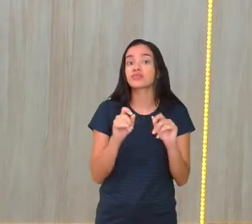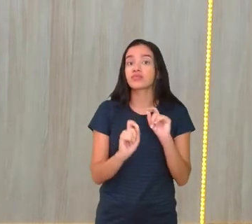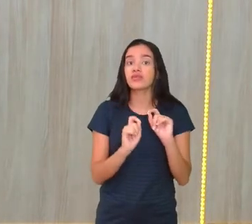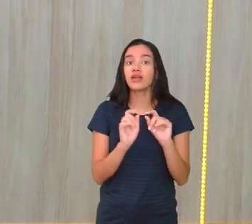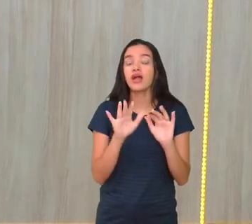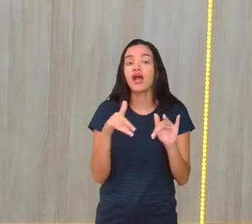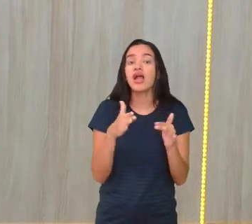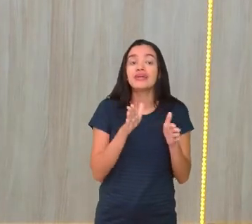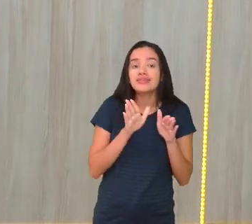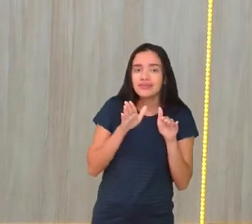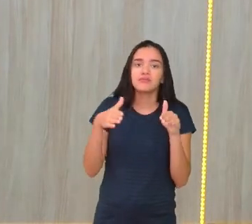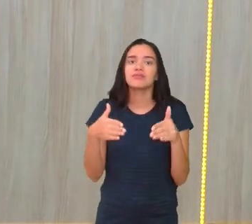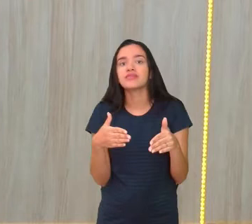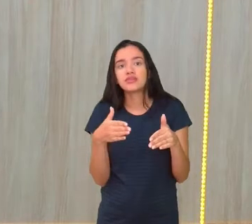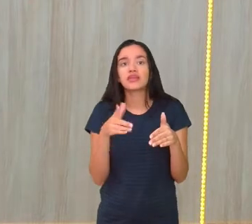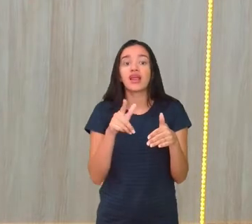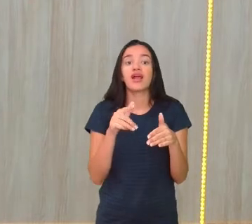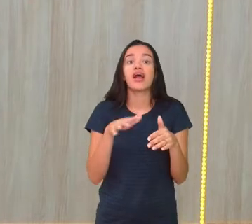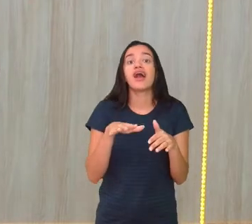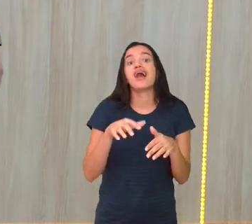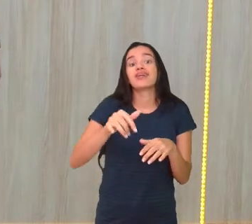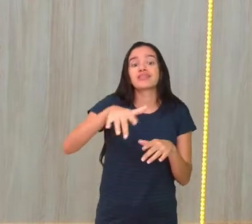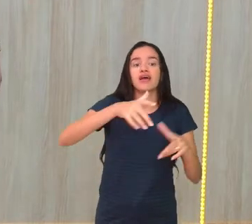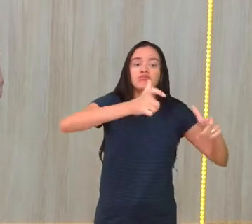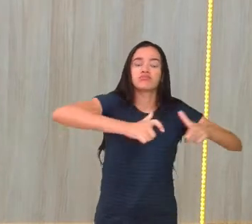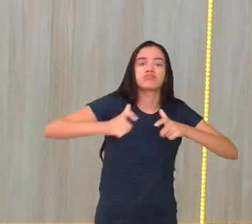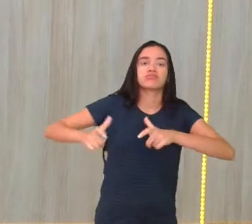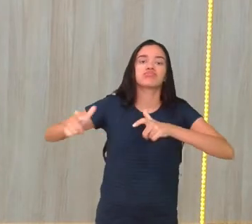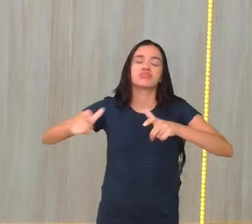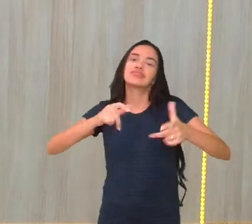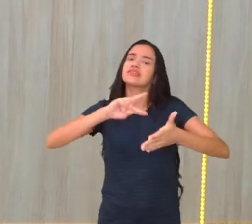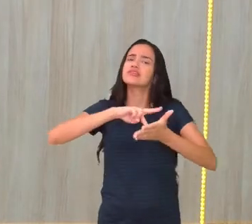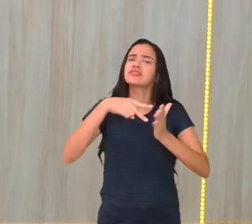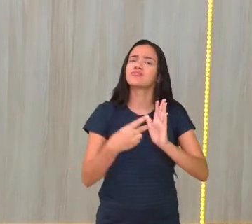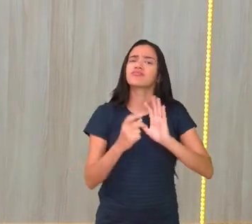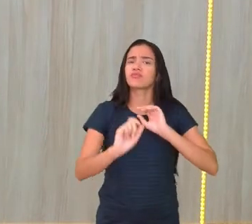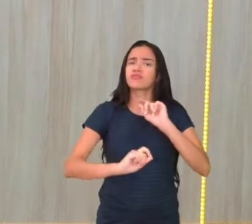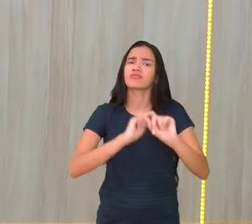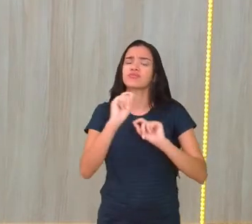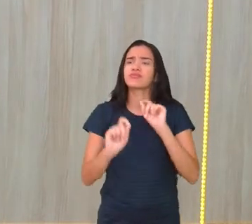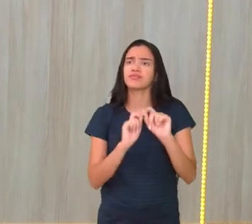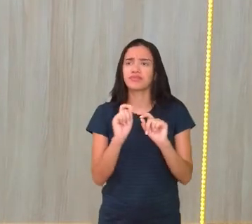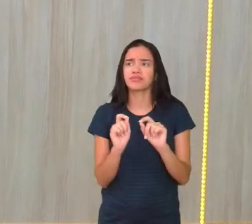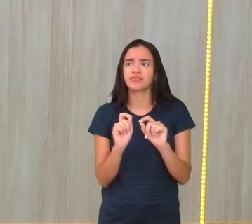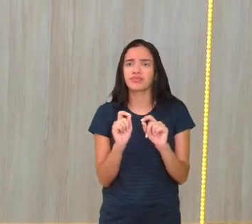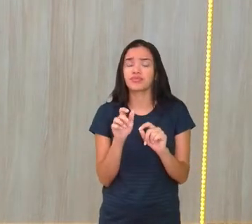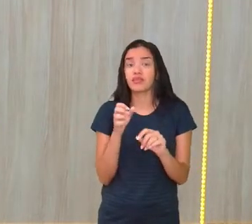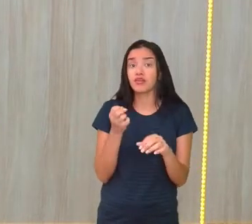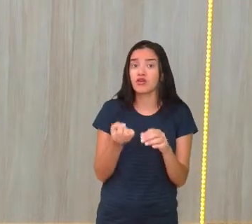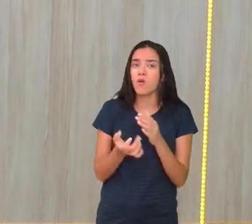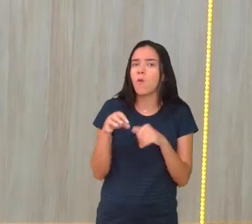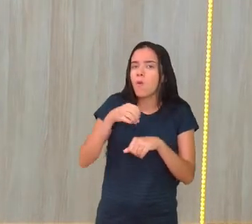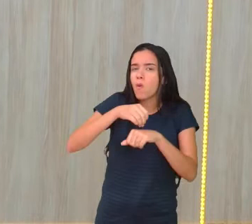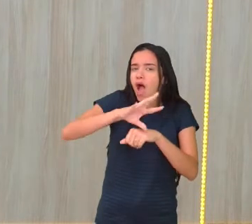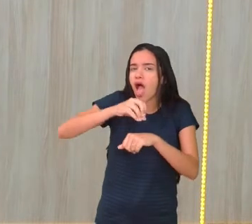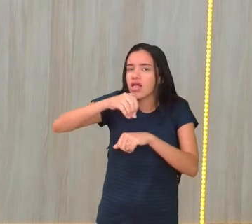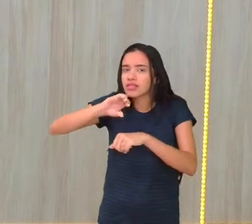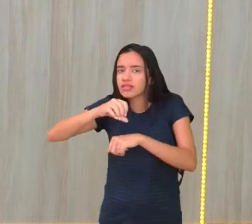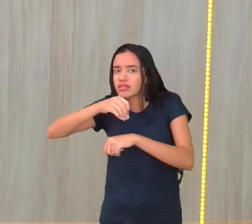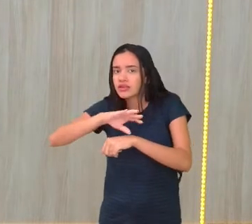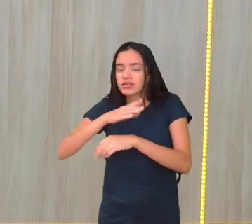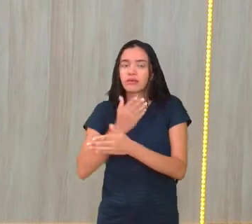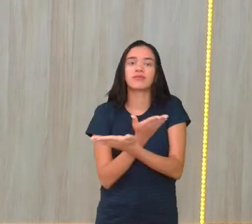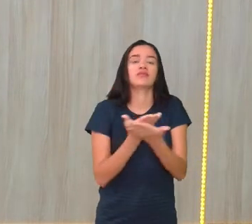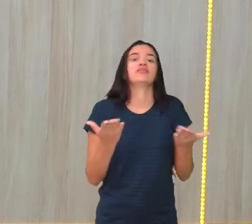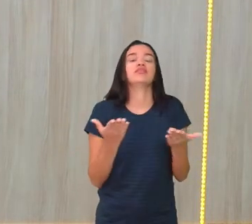chamadas especiarias nas Índias. Em outras palavras, aí, ó, uma dicasinha aí para você,